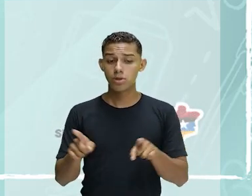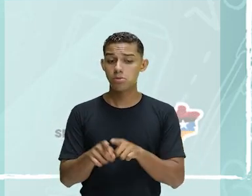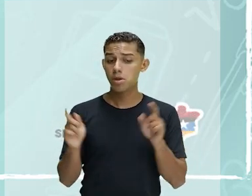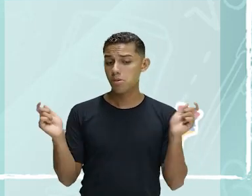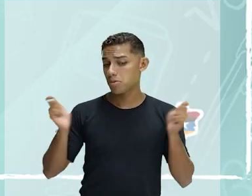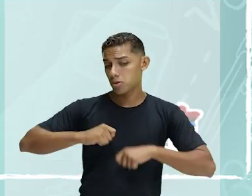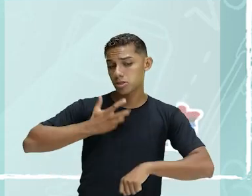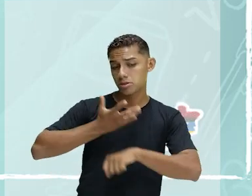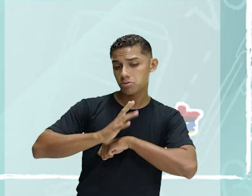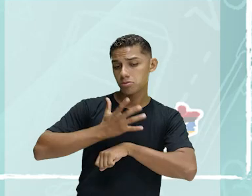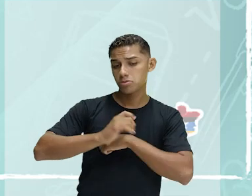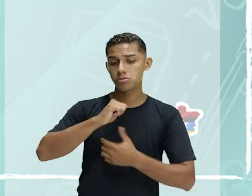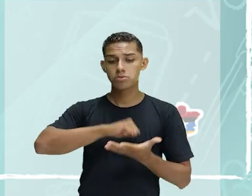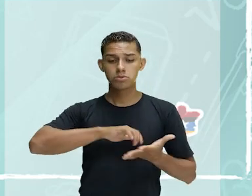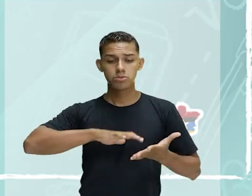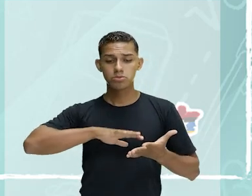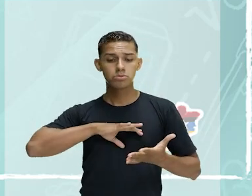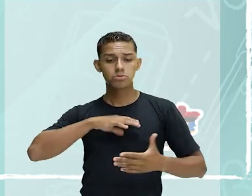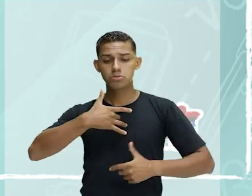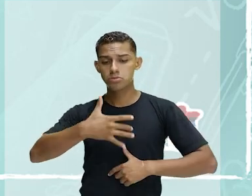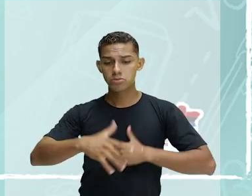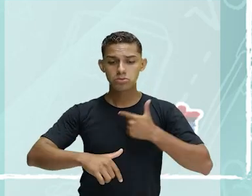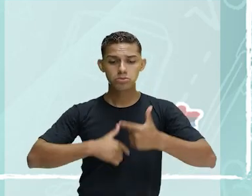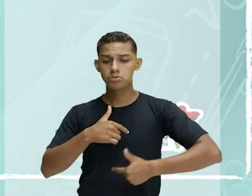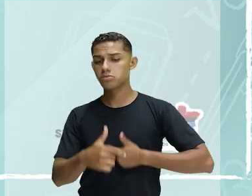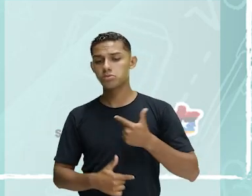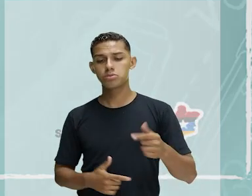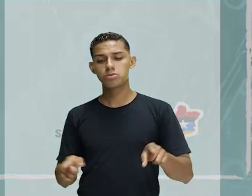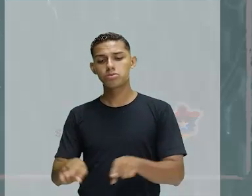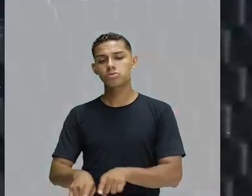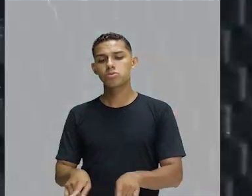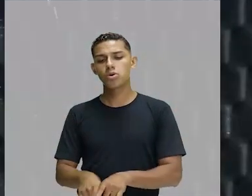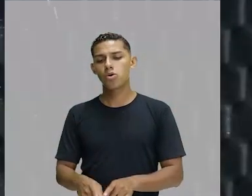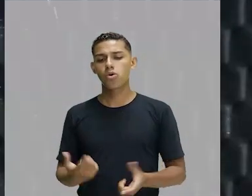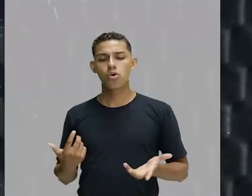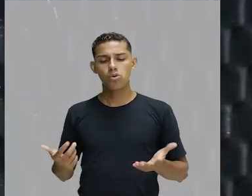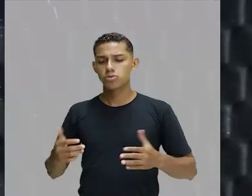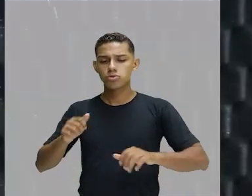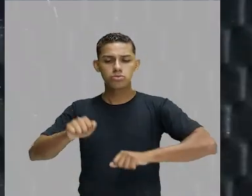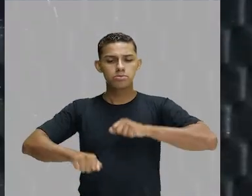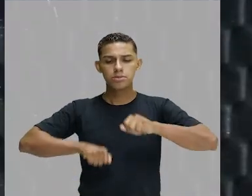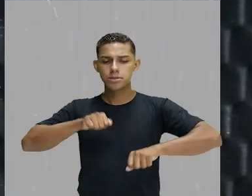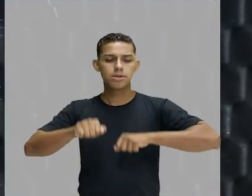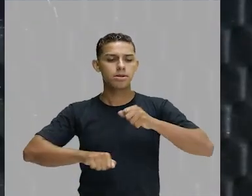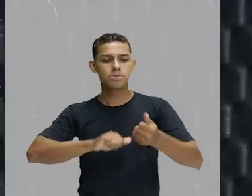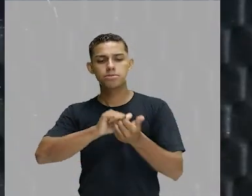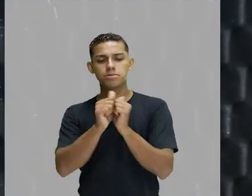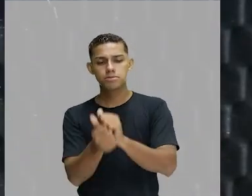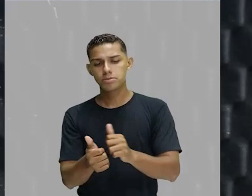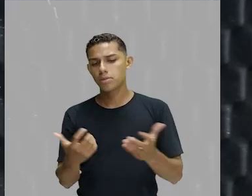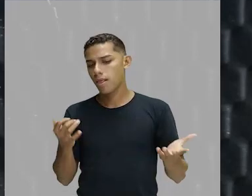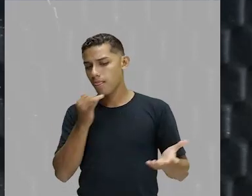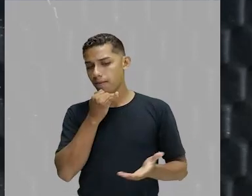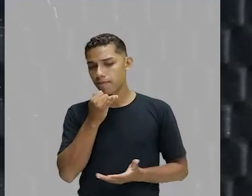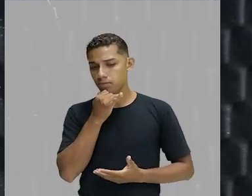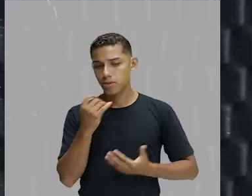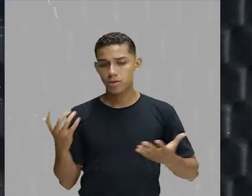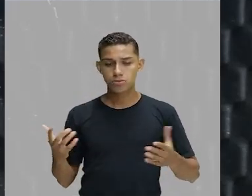de praticar atividades como hacer rutas em bicicleta, colaborar em las tareas de uma